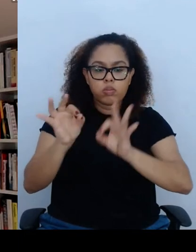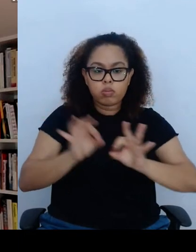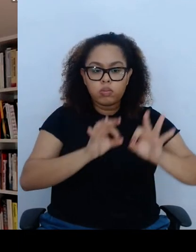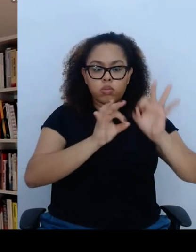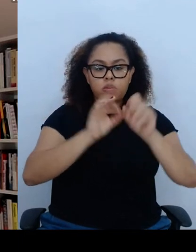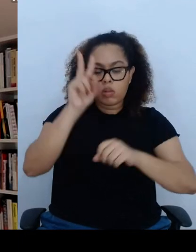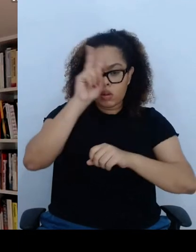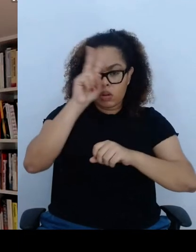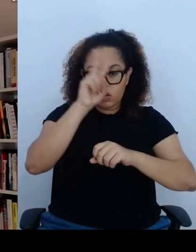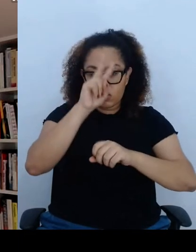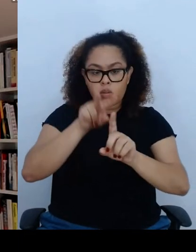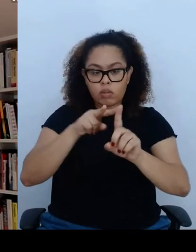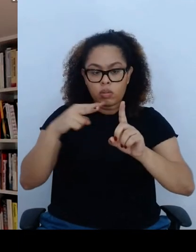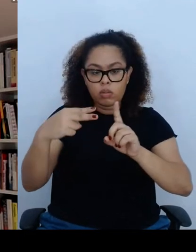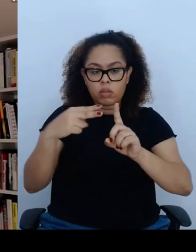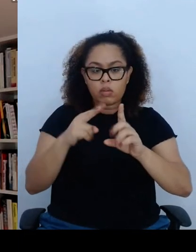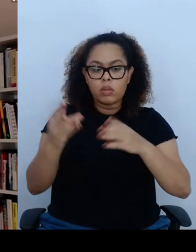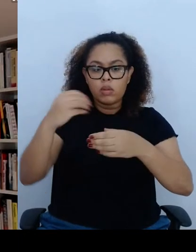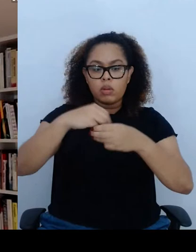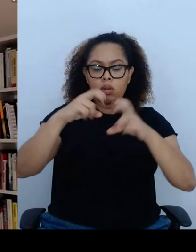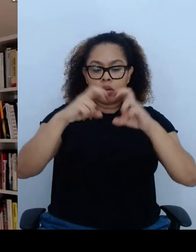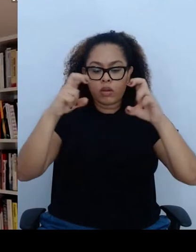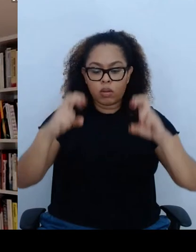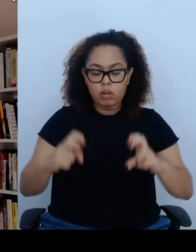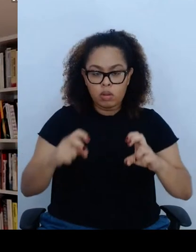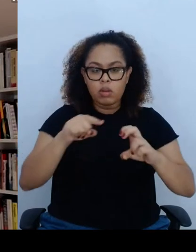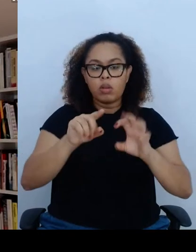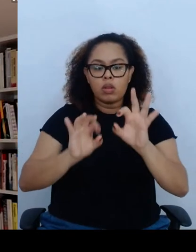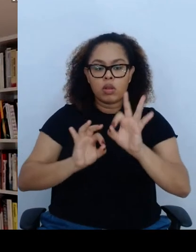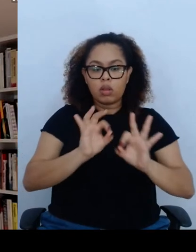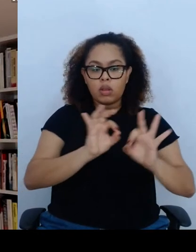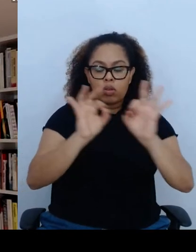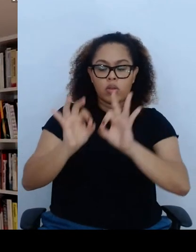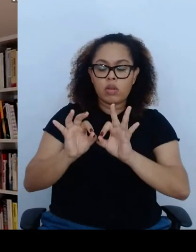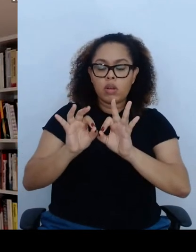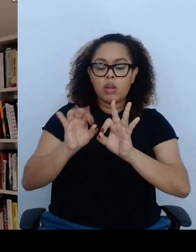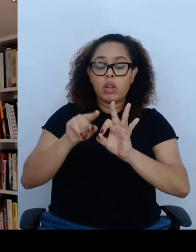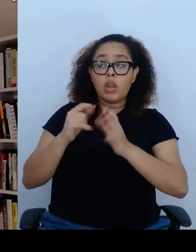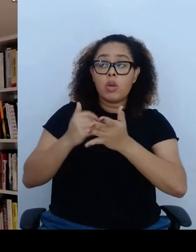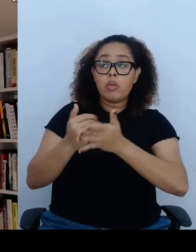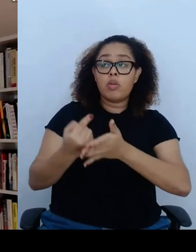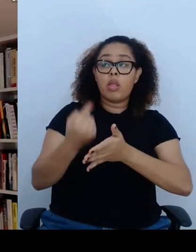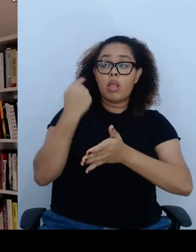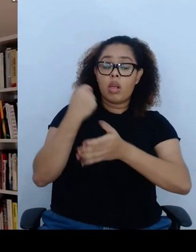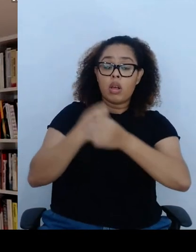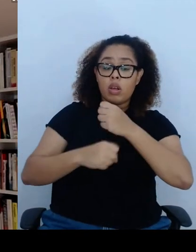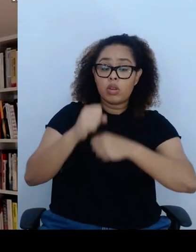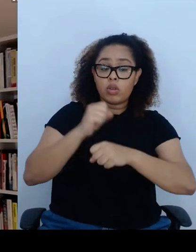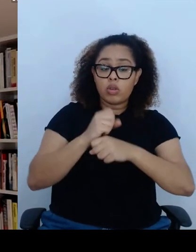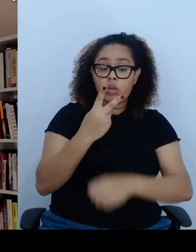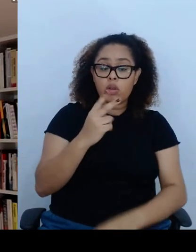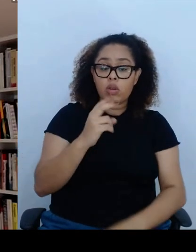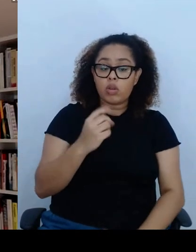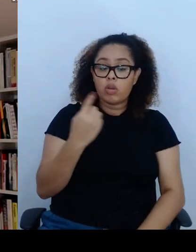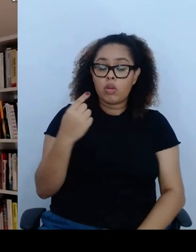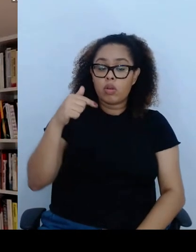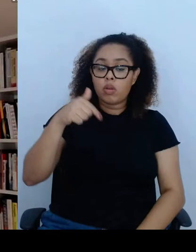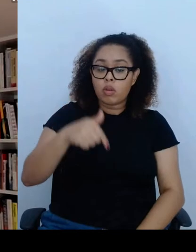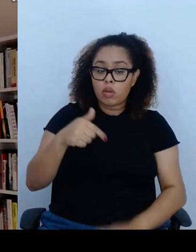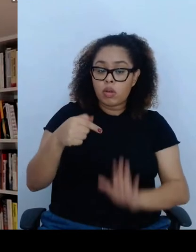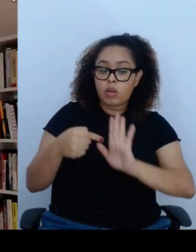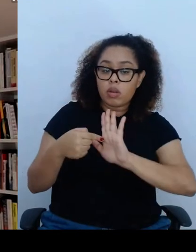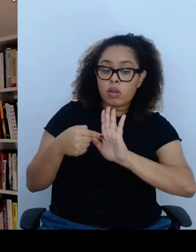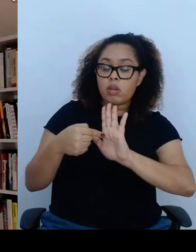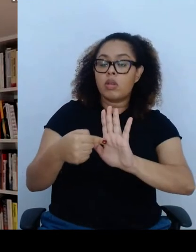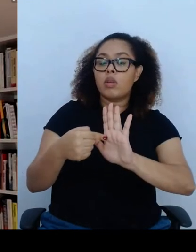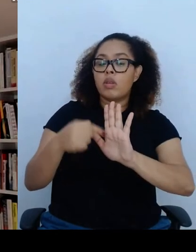de ciclos da programação que organizamos desde 2017 embora a primeira exposição no macho tem sido histórias da Infância